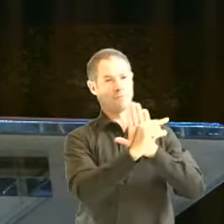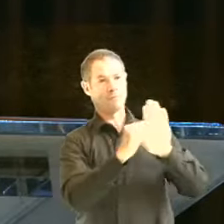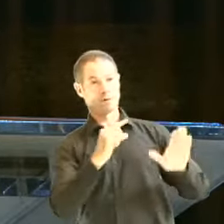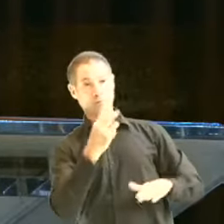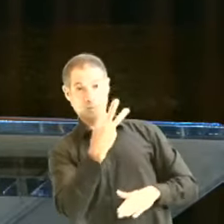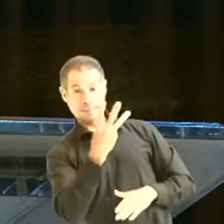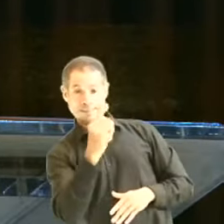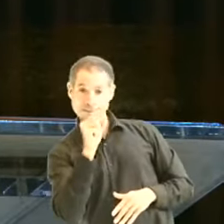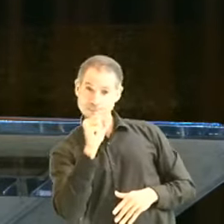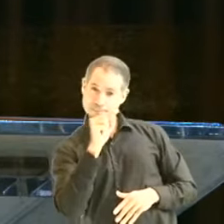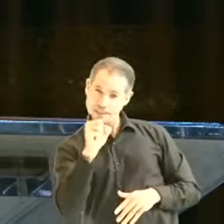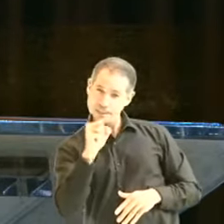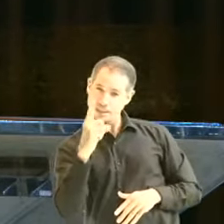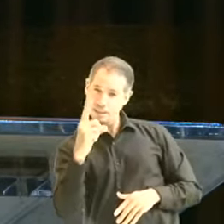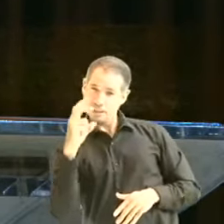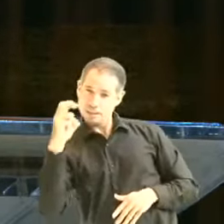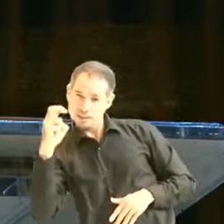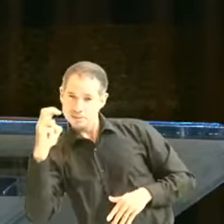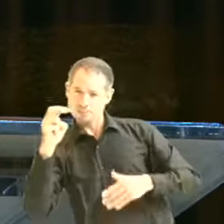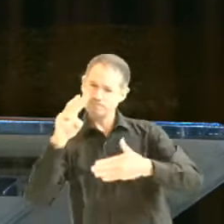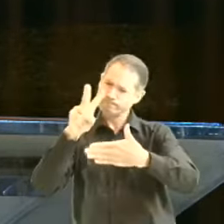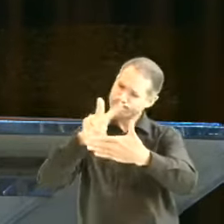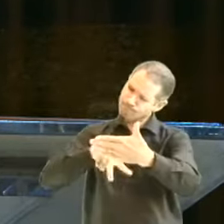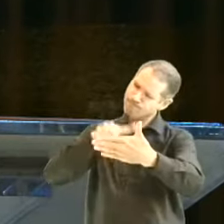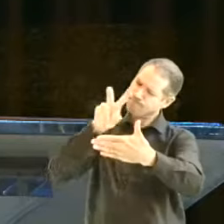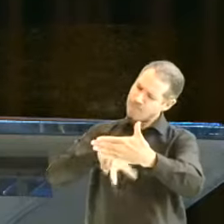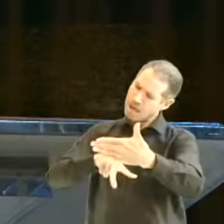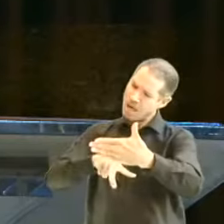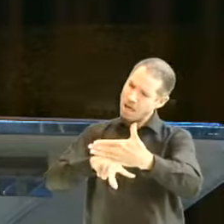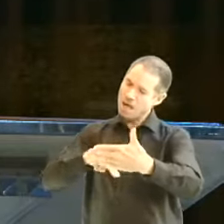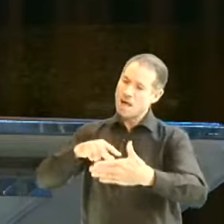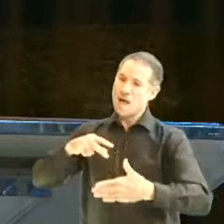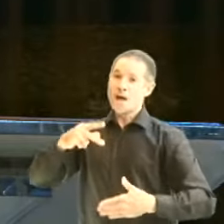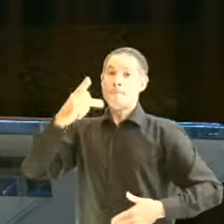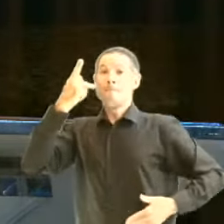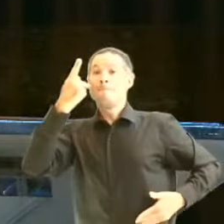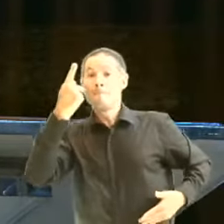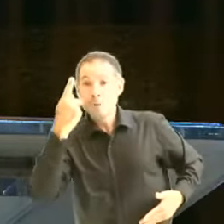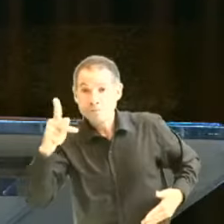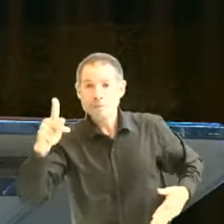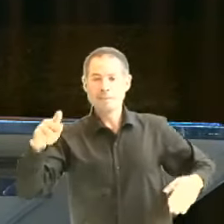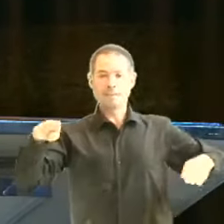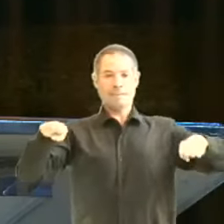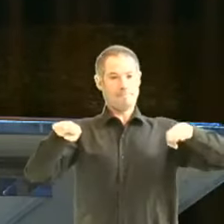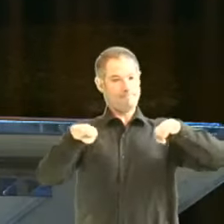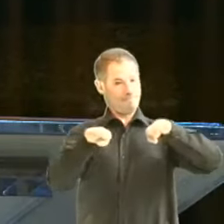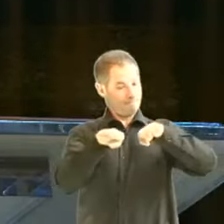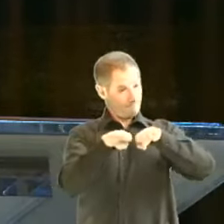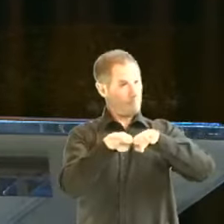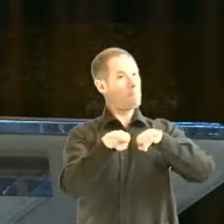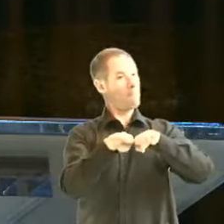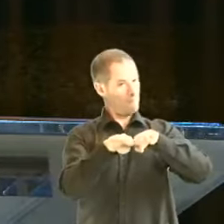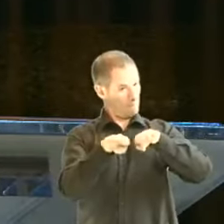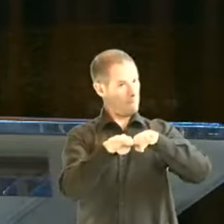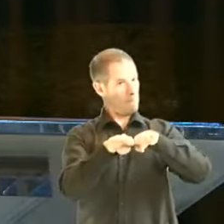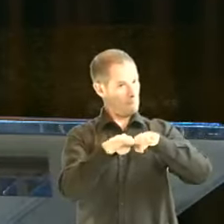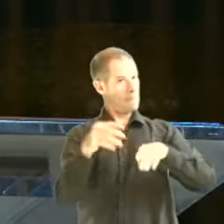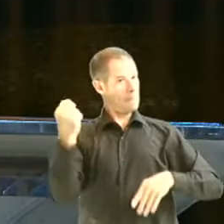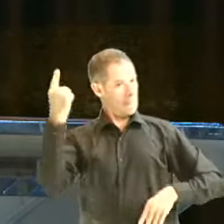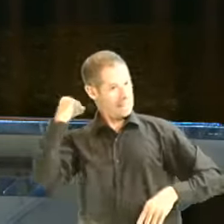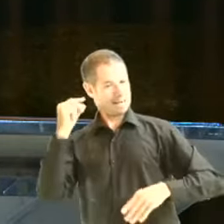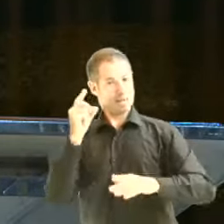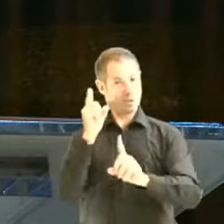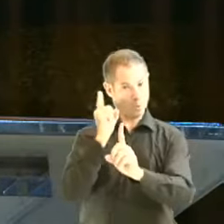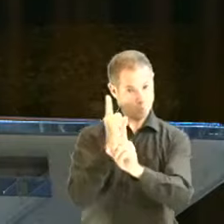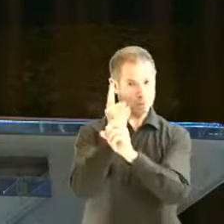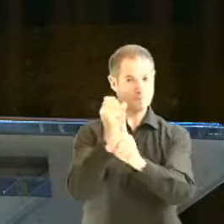nós estamos vendo agora há pouco, são uma profecia paralela àquela que encontramos